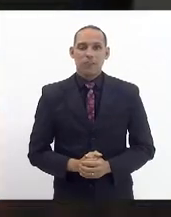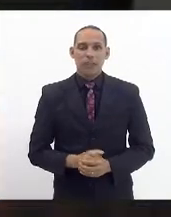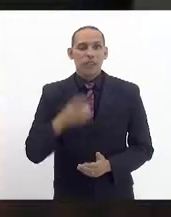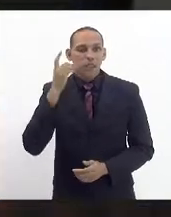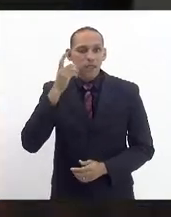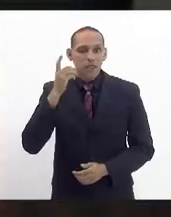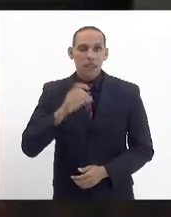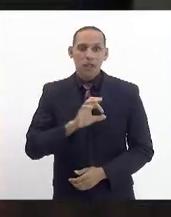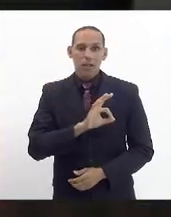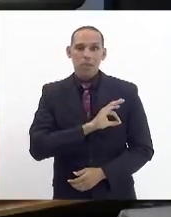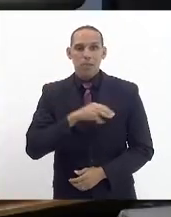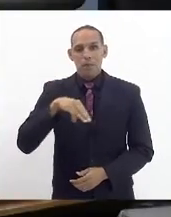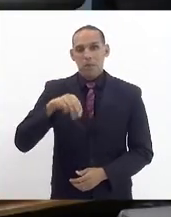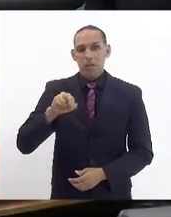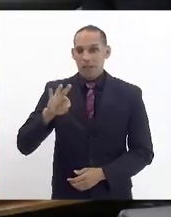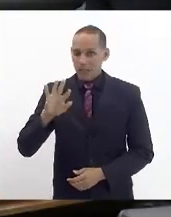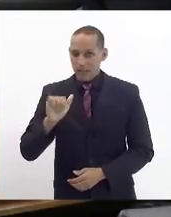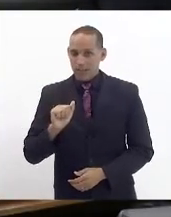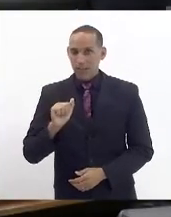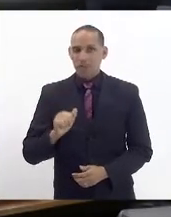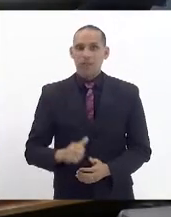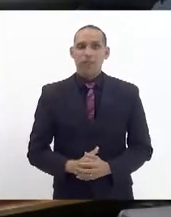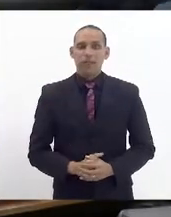Deputada Marta Rocha.